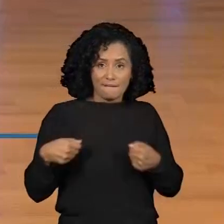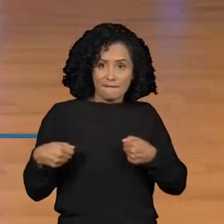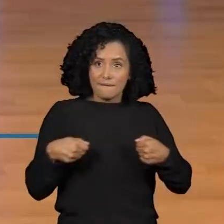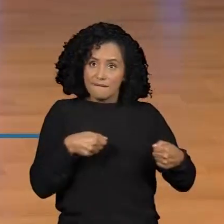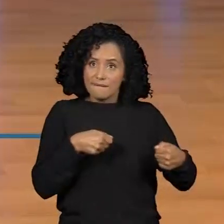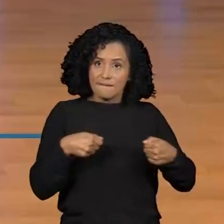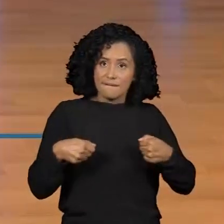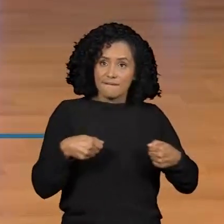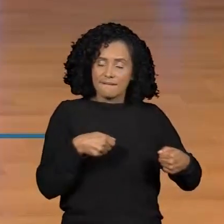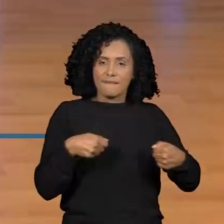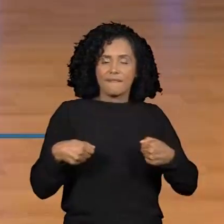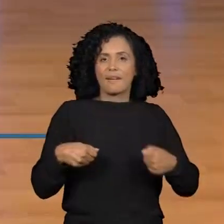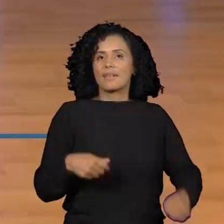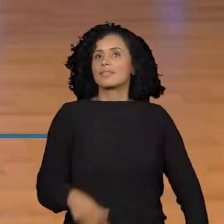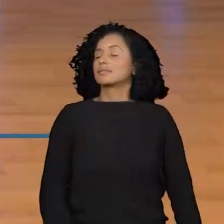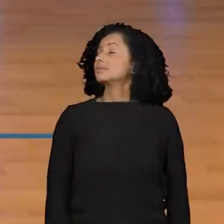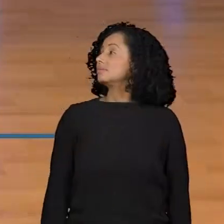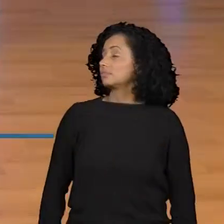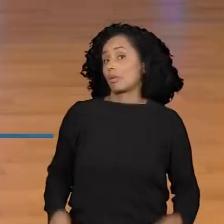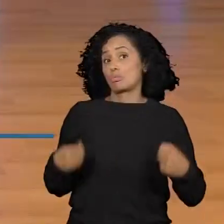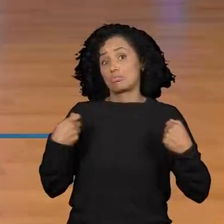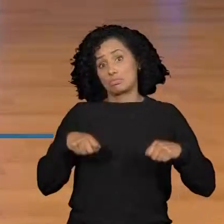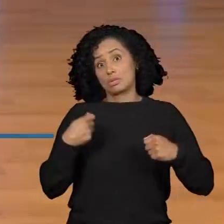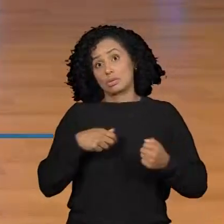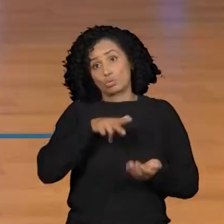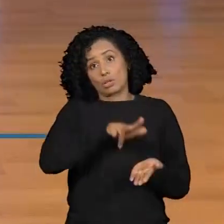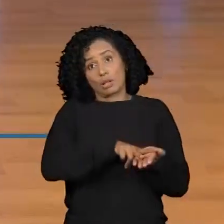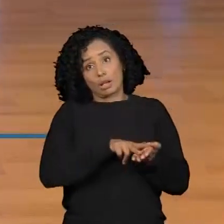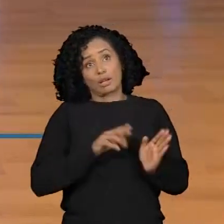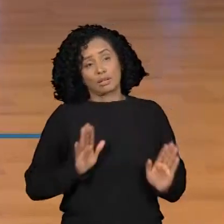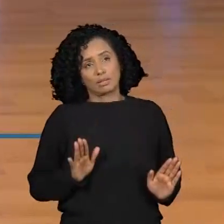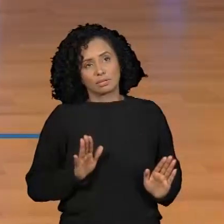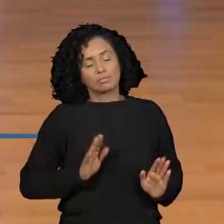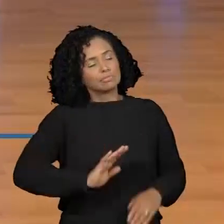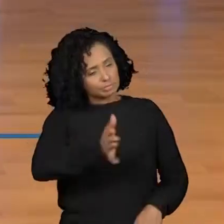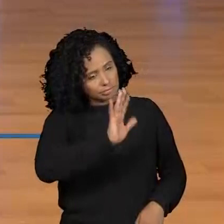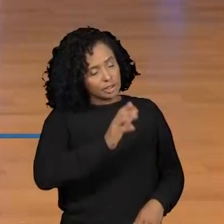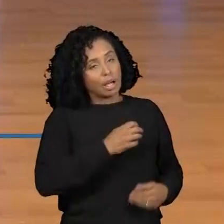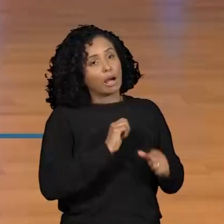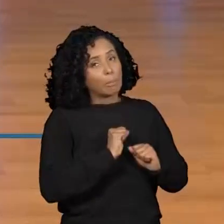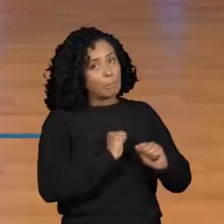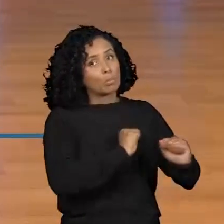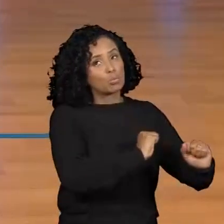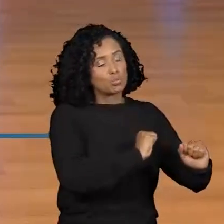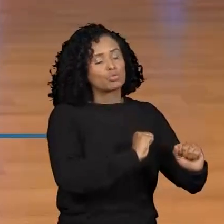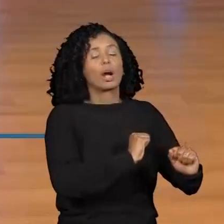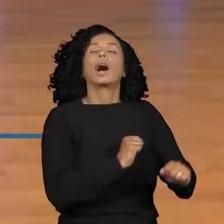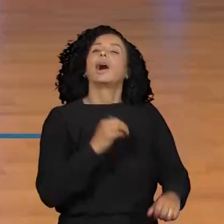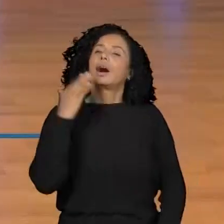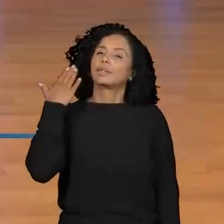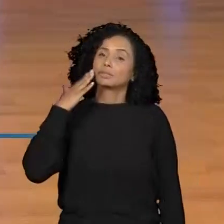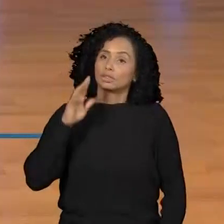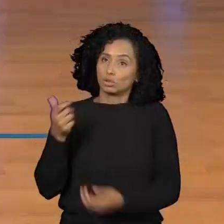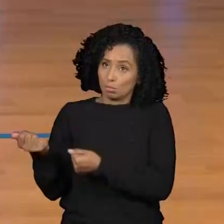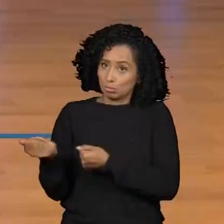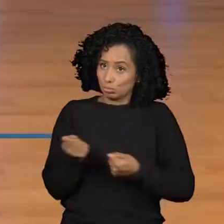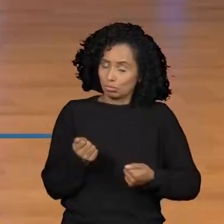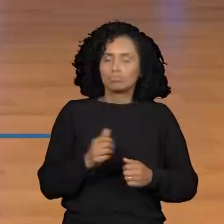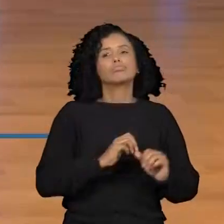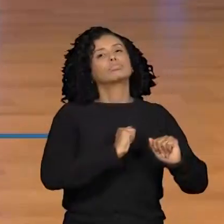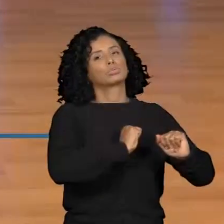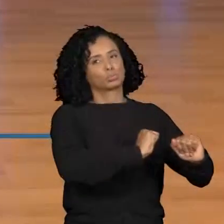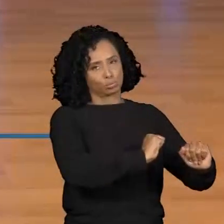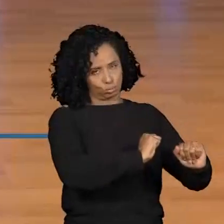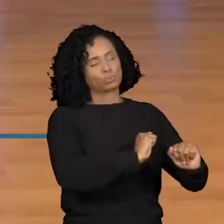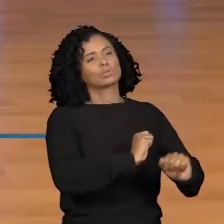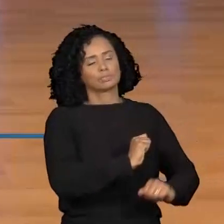Mas aí eu vou deitar, ó. Aí eu tenho que deitar junto, né? Você tem que me puxar. Tenho que te puxar. É. Aí na escola vocês vão